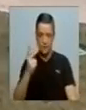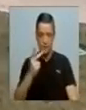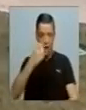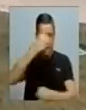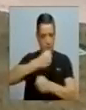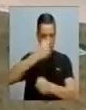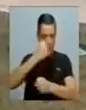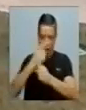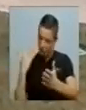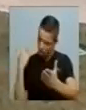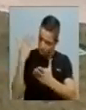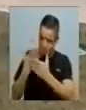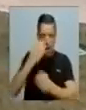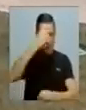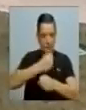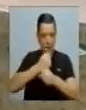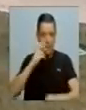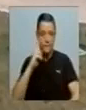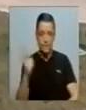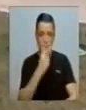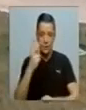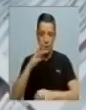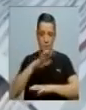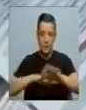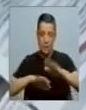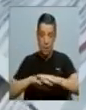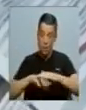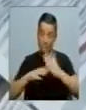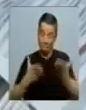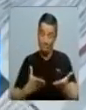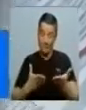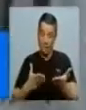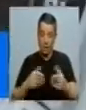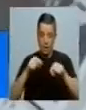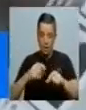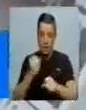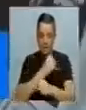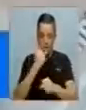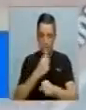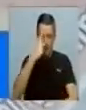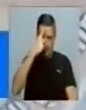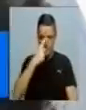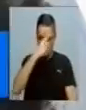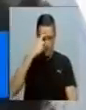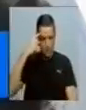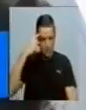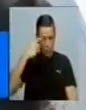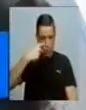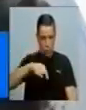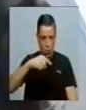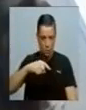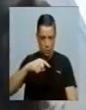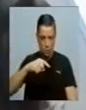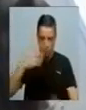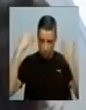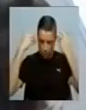trabalhar e agora infelizmente encontro-me aqui. Confessa que trabalhar na enfermaria é agora o único escape.